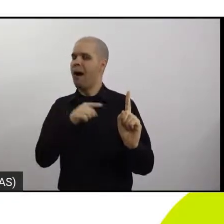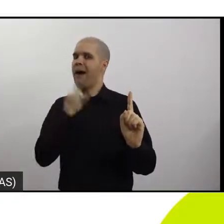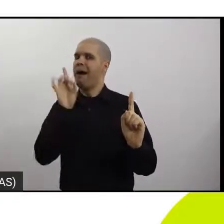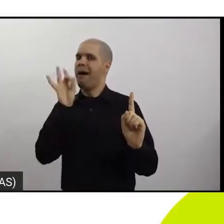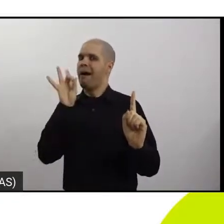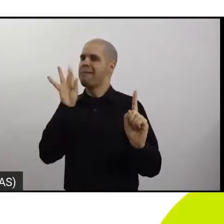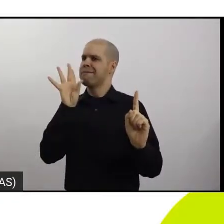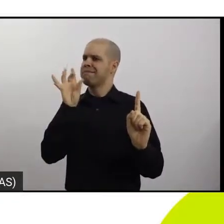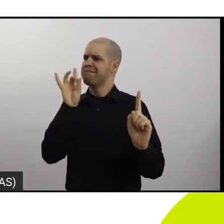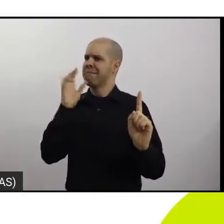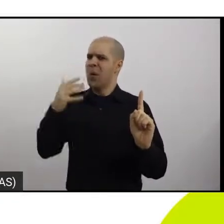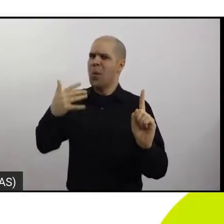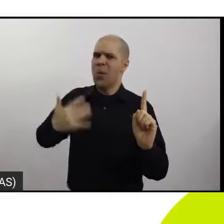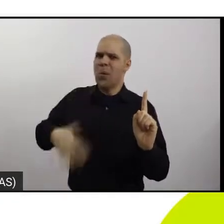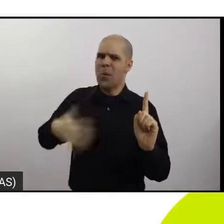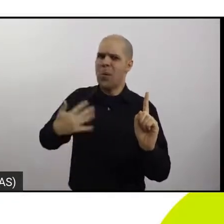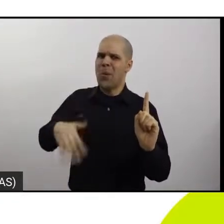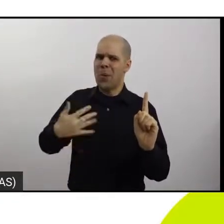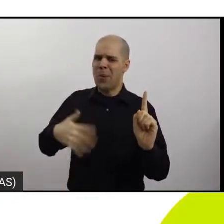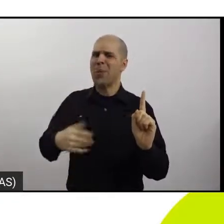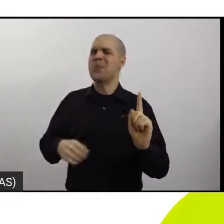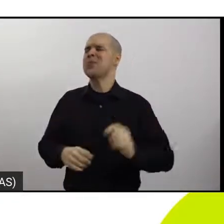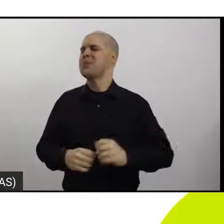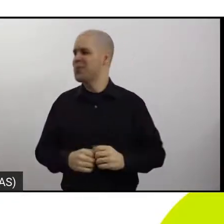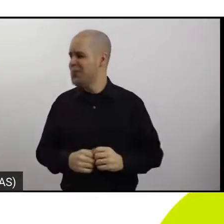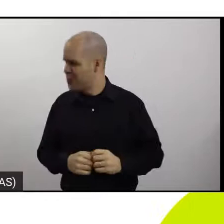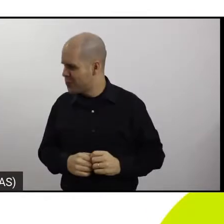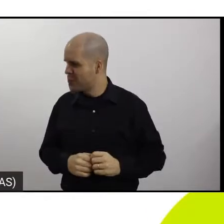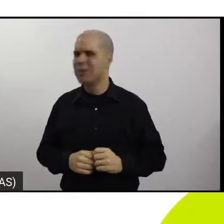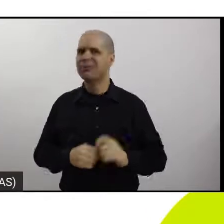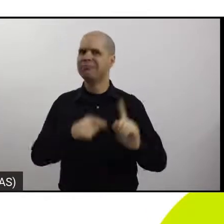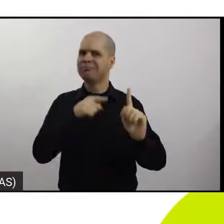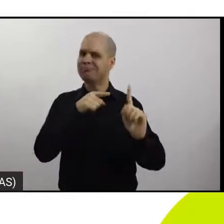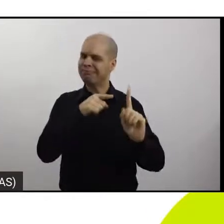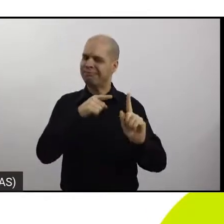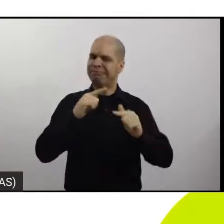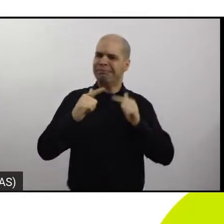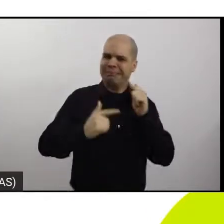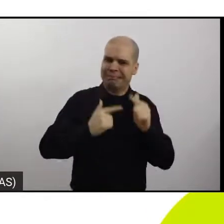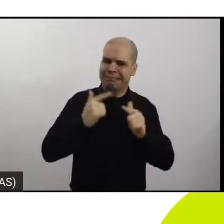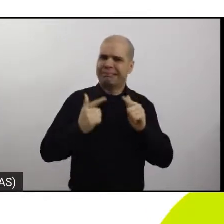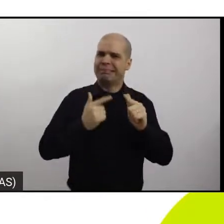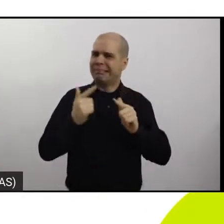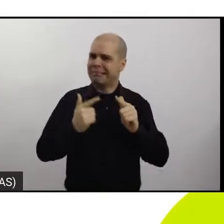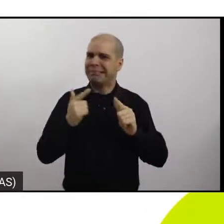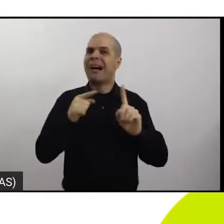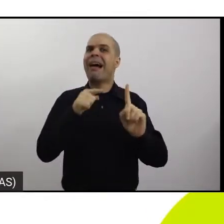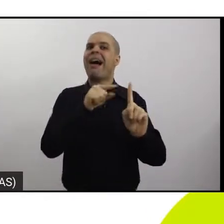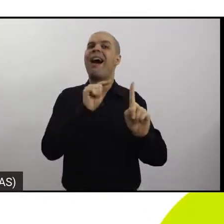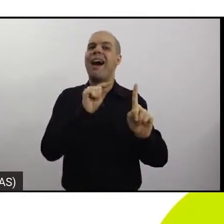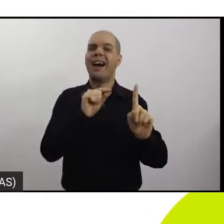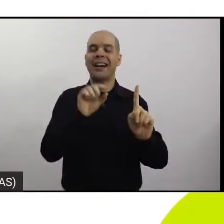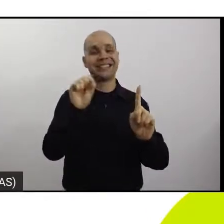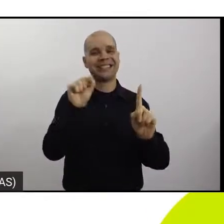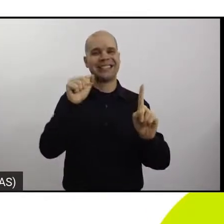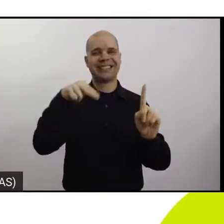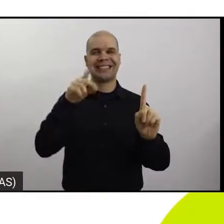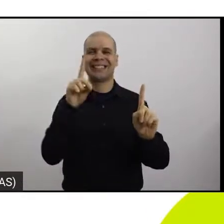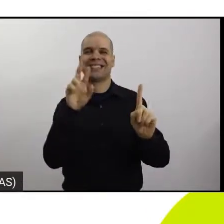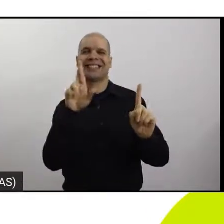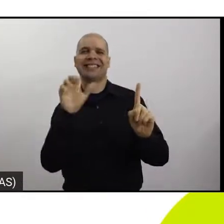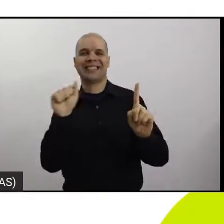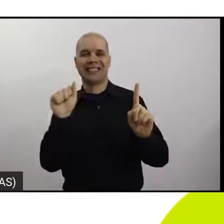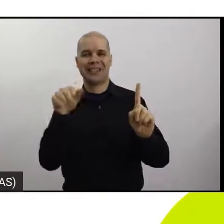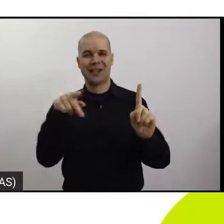fazer um recorte aqui também, porque tem muitas obras disponíveis da Sandra Kogut, que